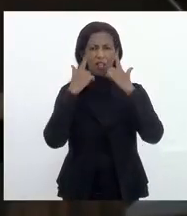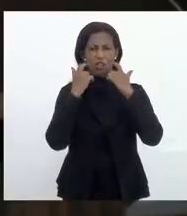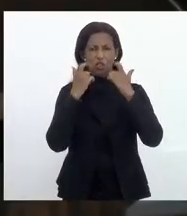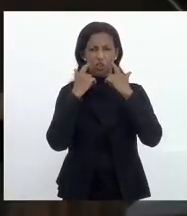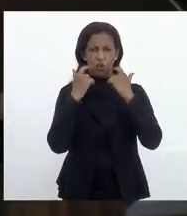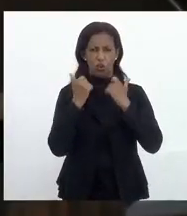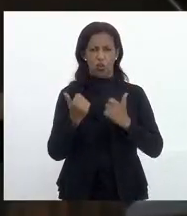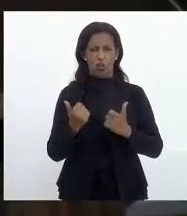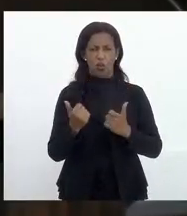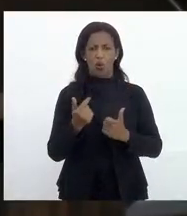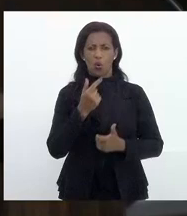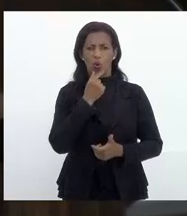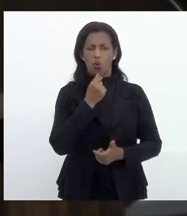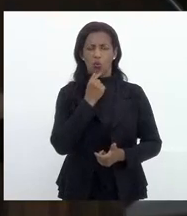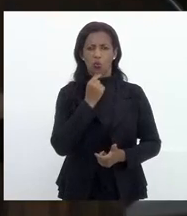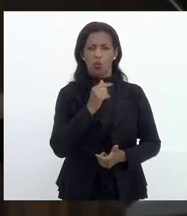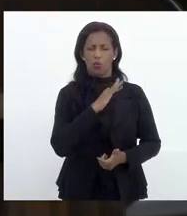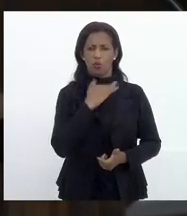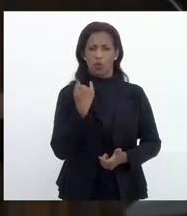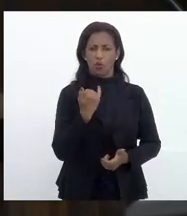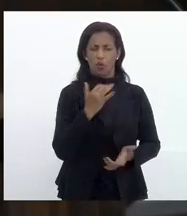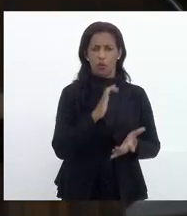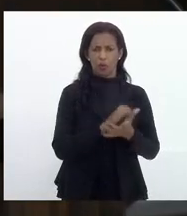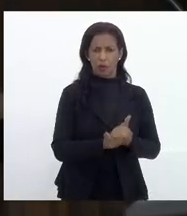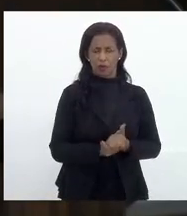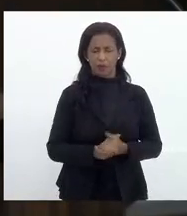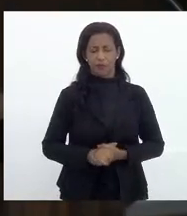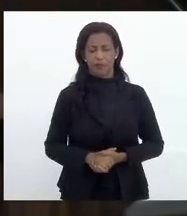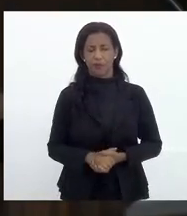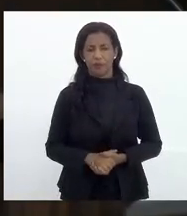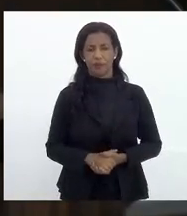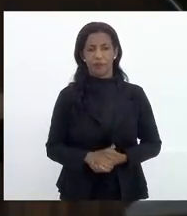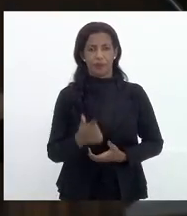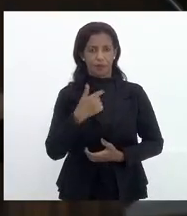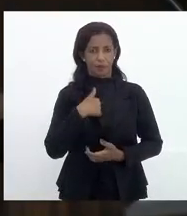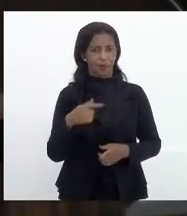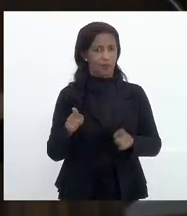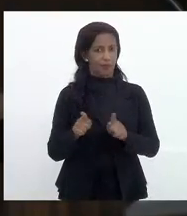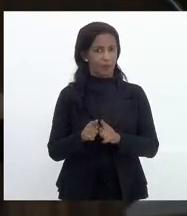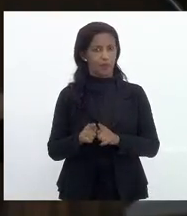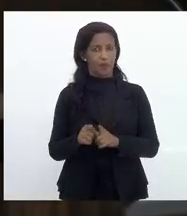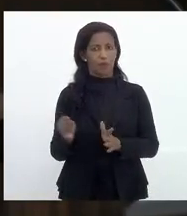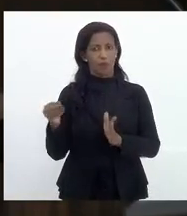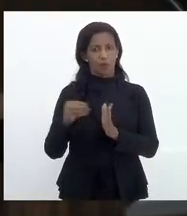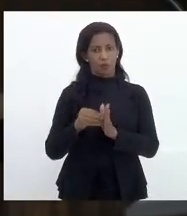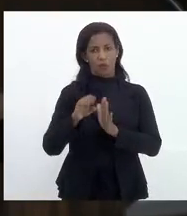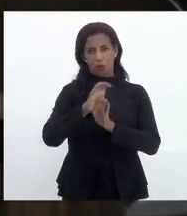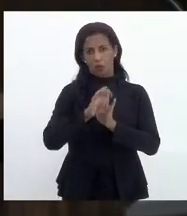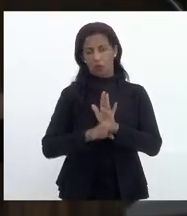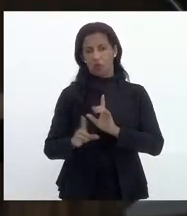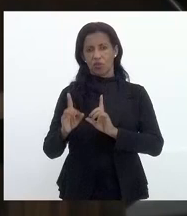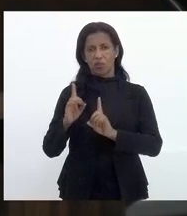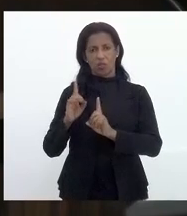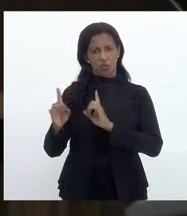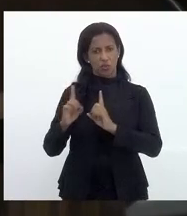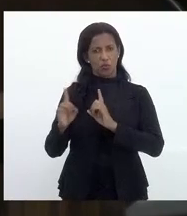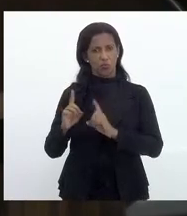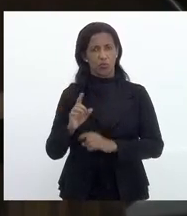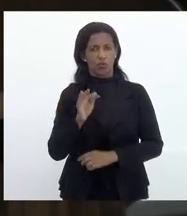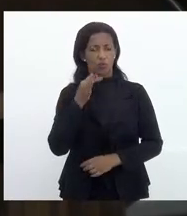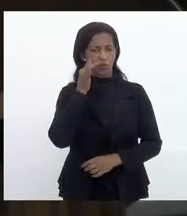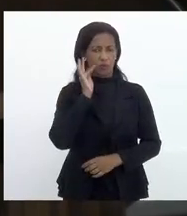dos seus dos homens da sua vida segunda questão eu colocarei uma Emenda tem até discutindo isso e